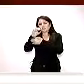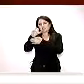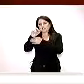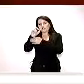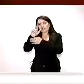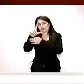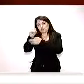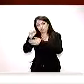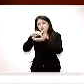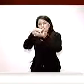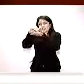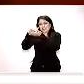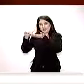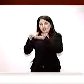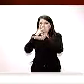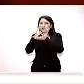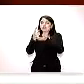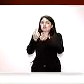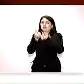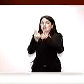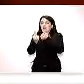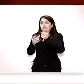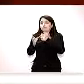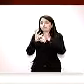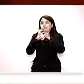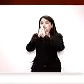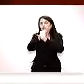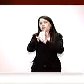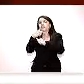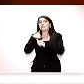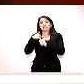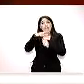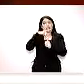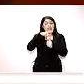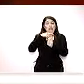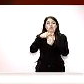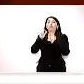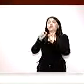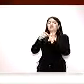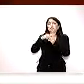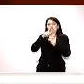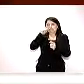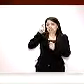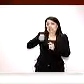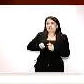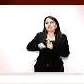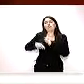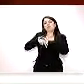ex-prefeito a restituir aos cofres municipais as respectivas importâncias relatório e voto previamente